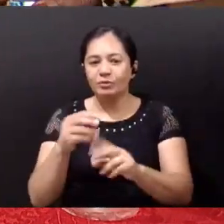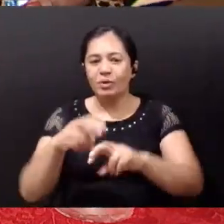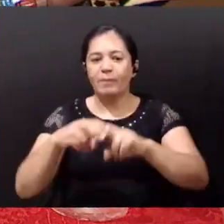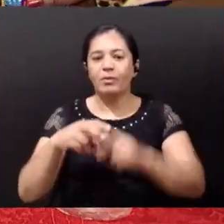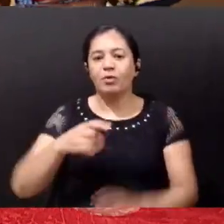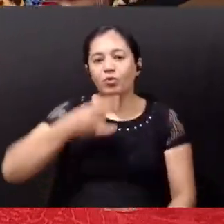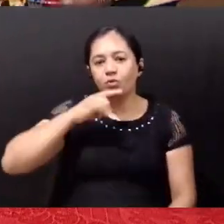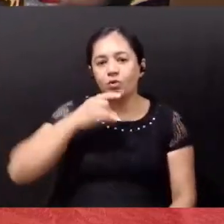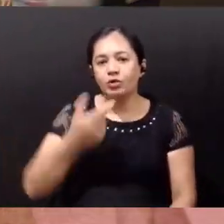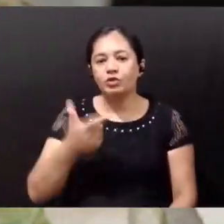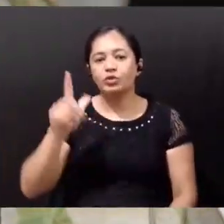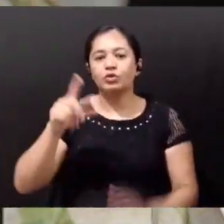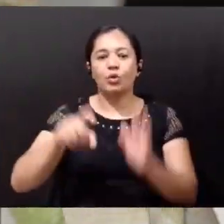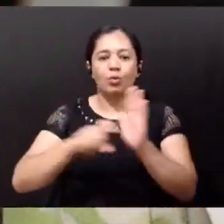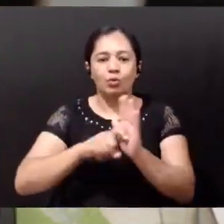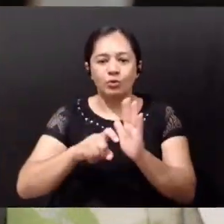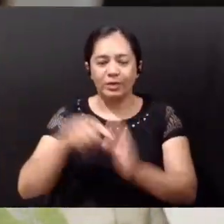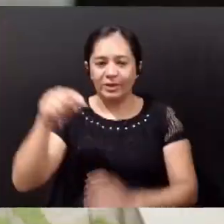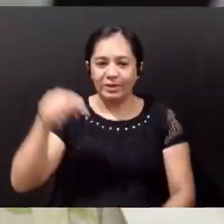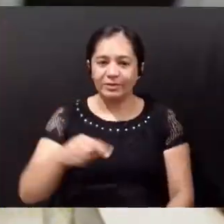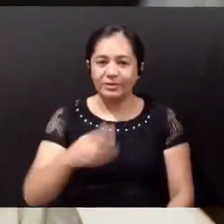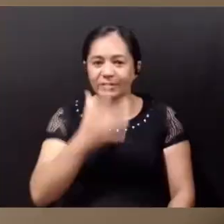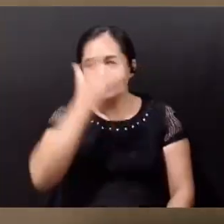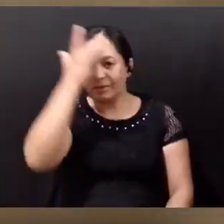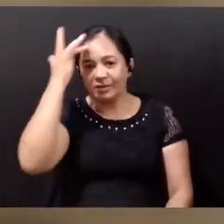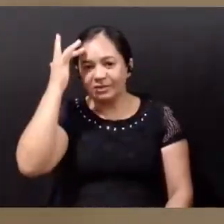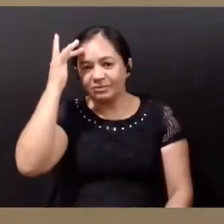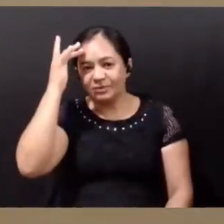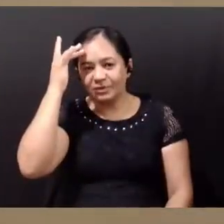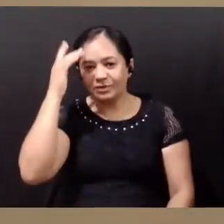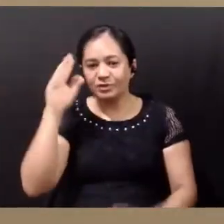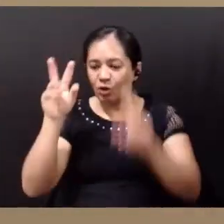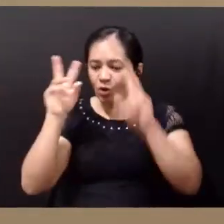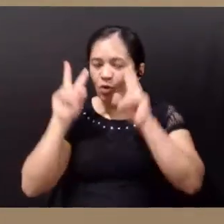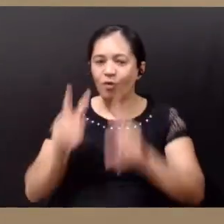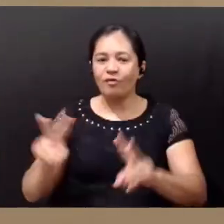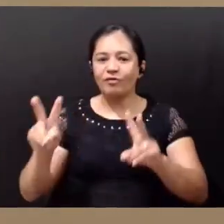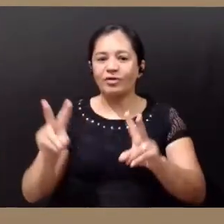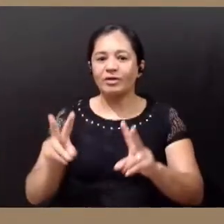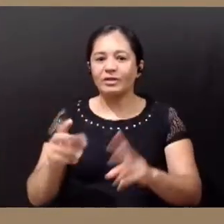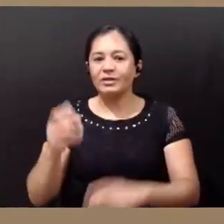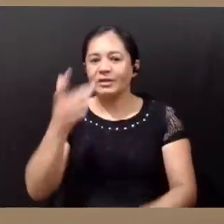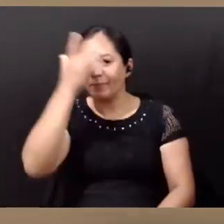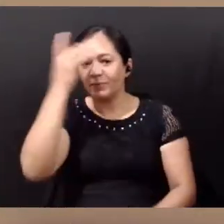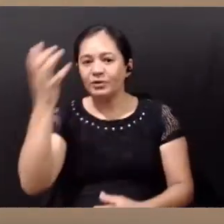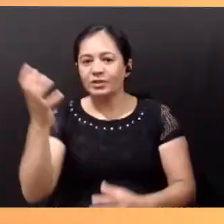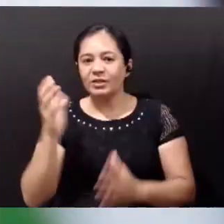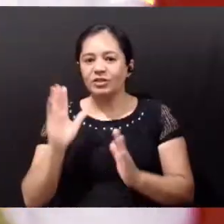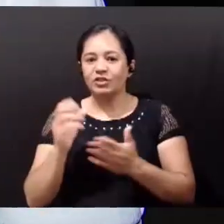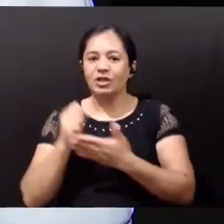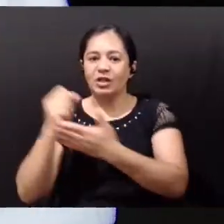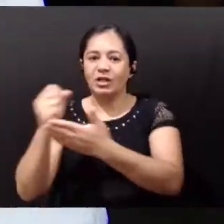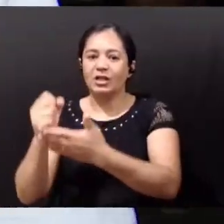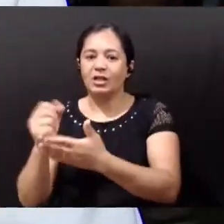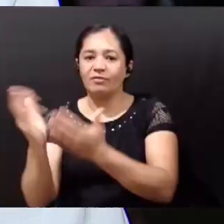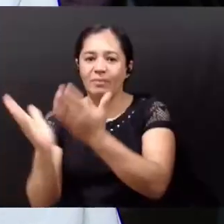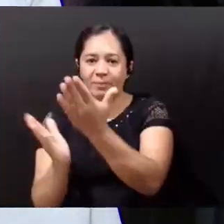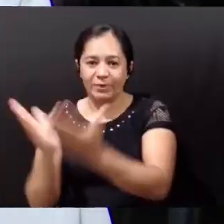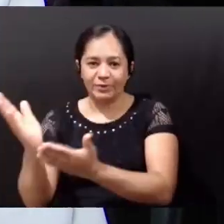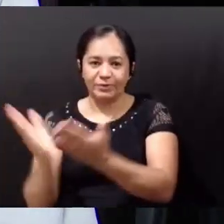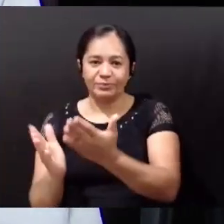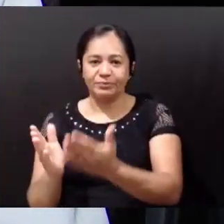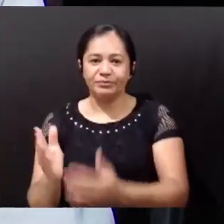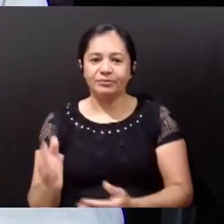drogas, aqui as pessoas ganham esse olhar e quem quer já é encaminhado para um tratamento. O alimento é apenas